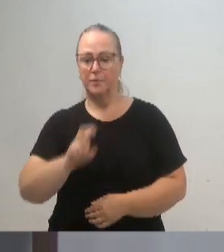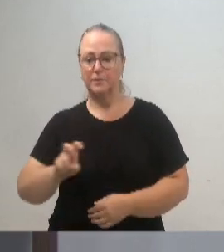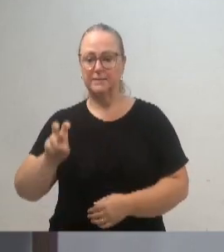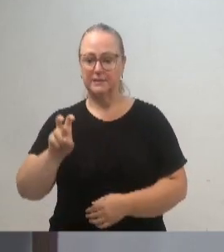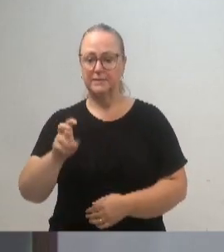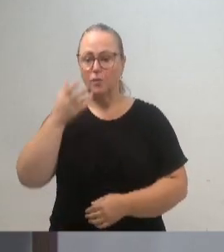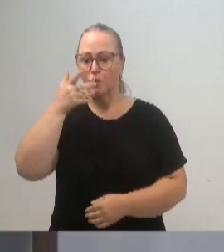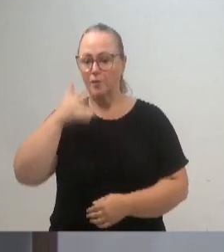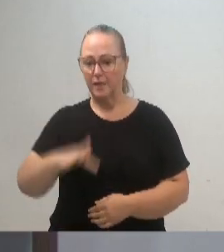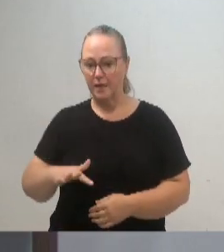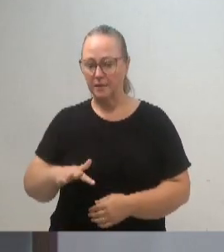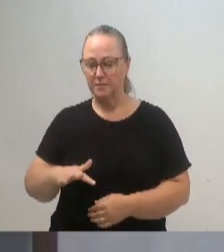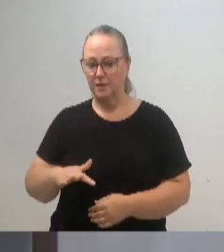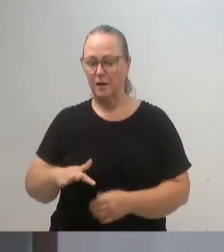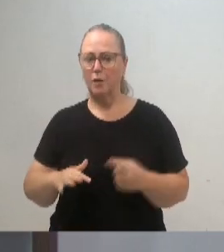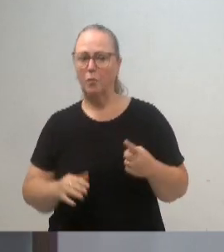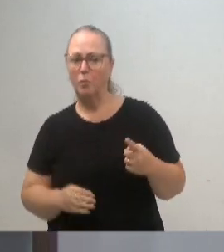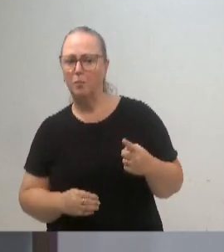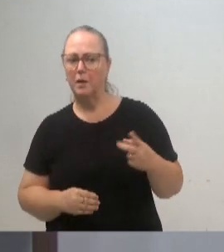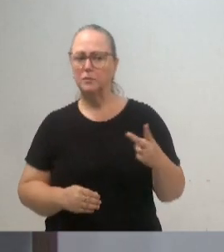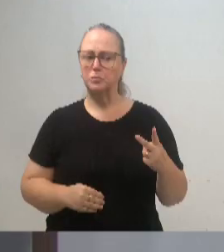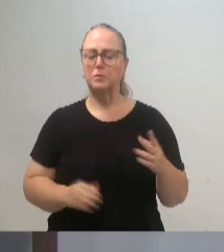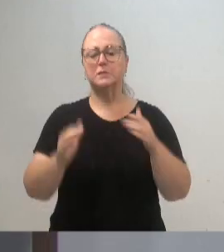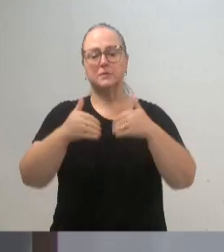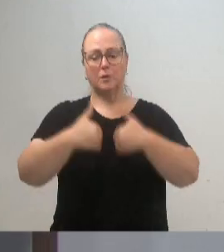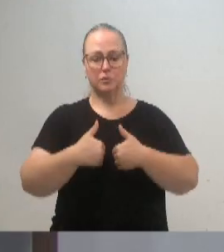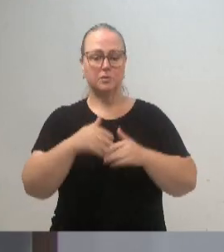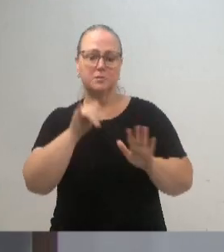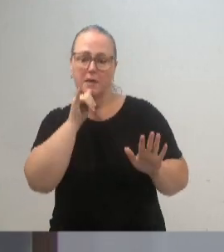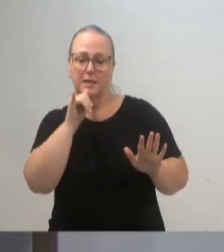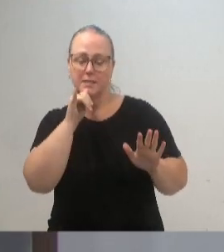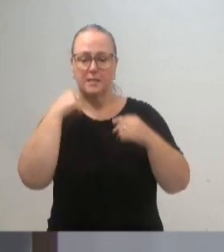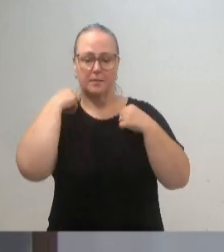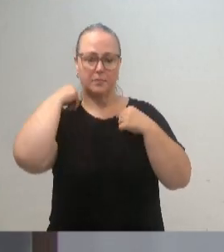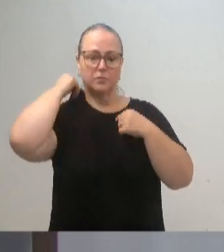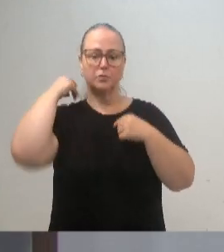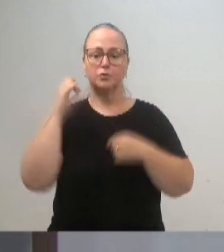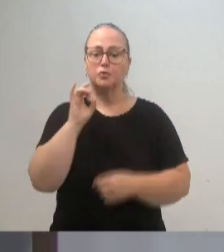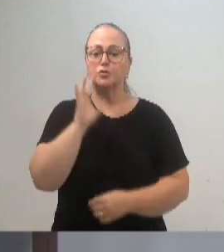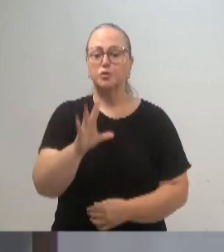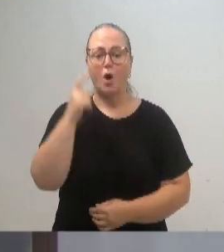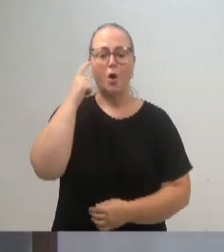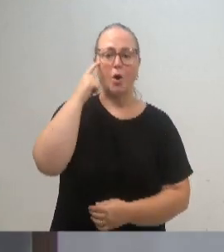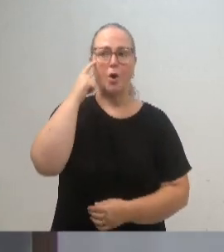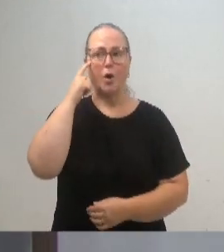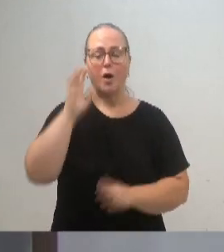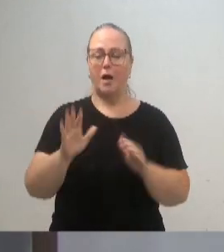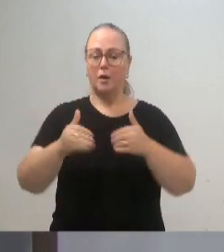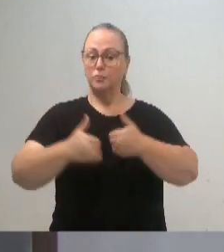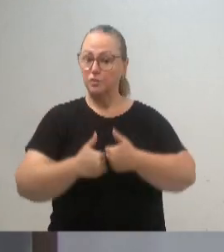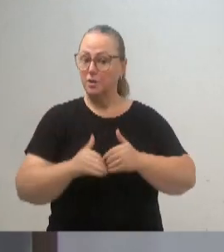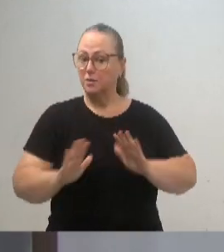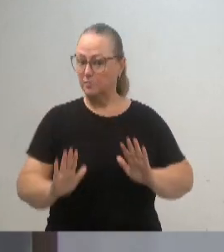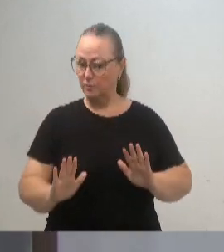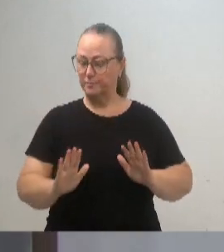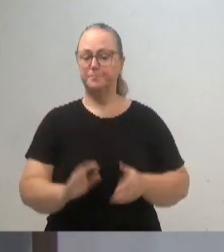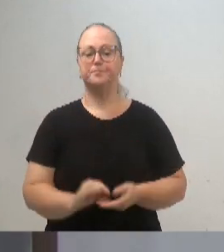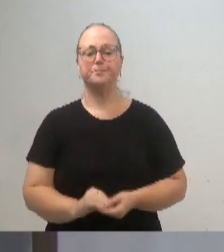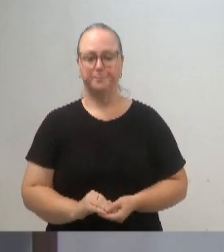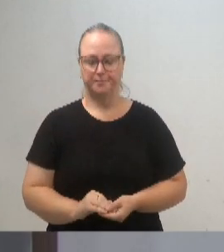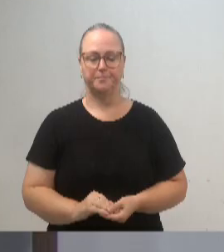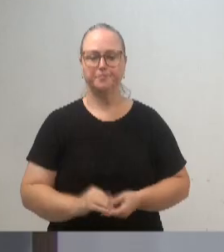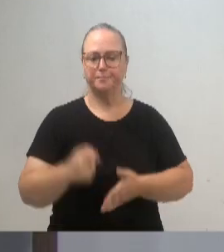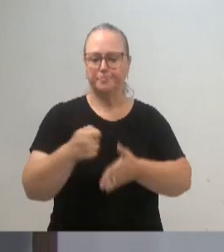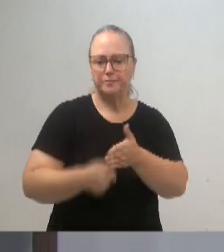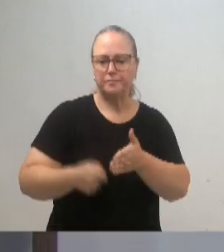menos 1 ou 2 vai nascer dentro do espectro autista, por exemplo. Isso falando só do autismo, sem contar as outras deficiências. E a nossa luta aqui